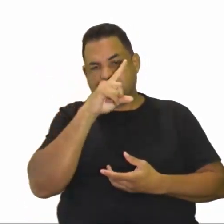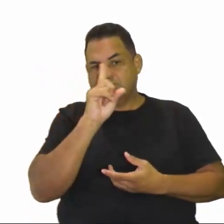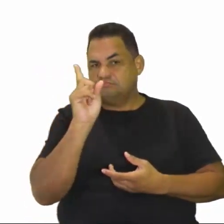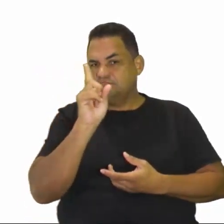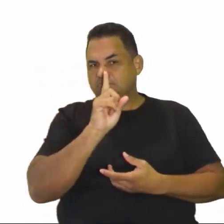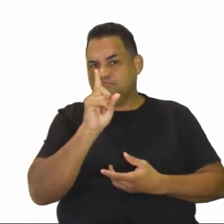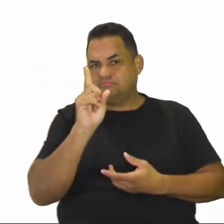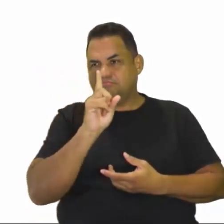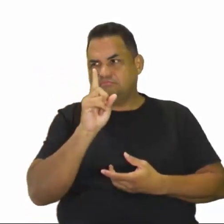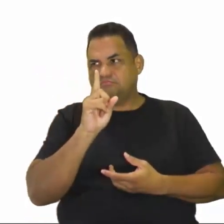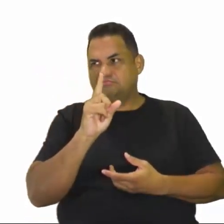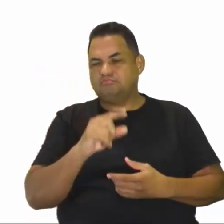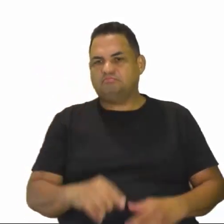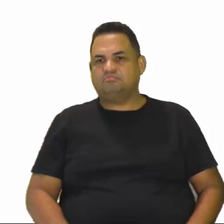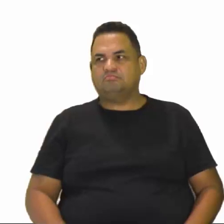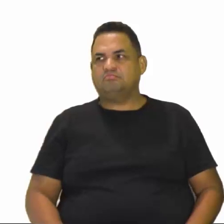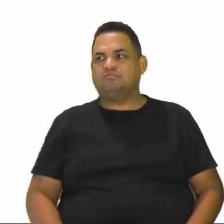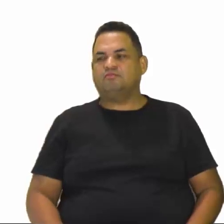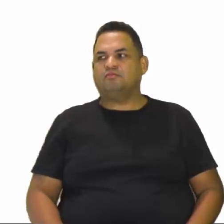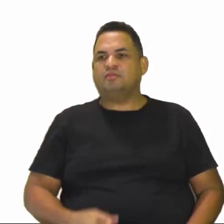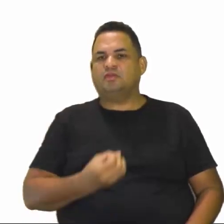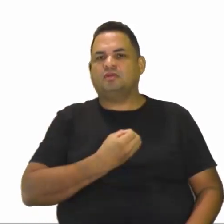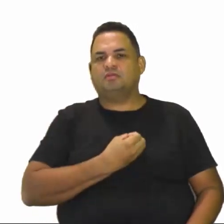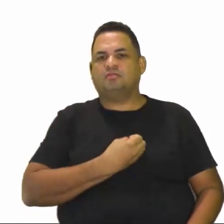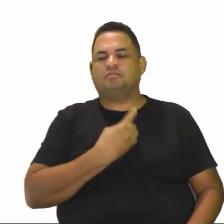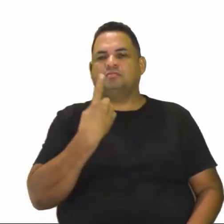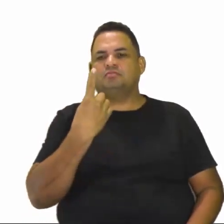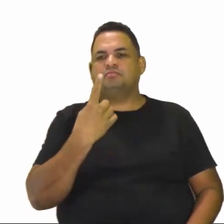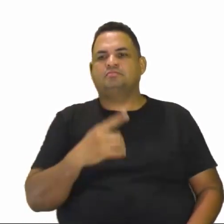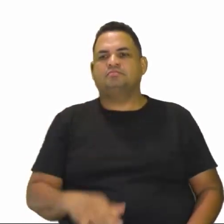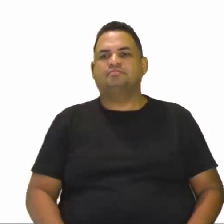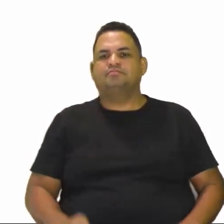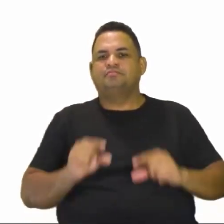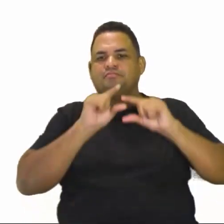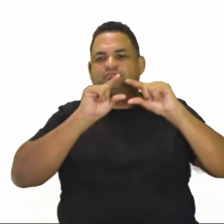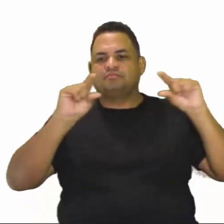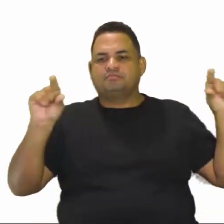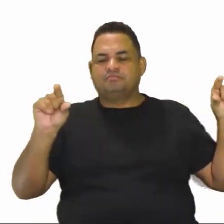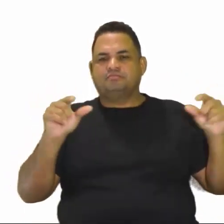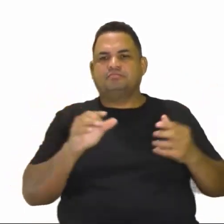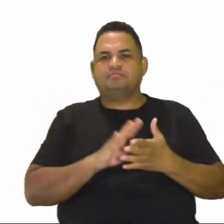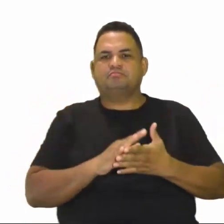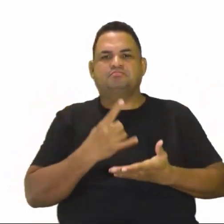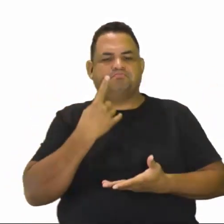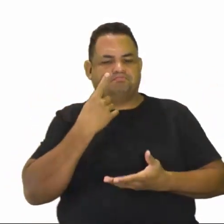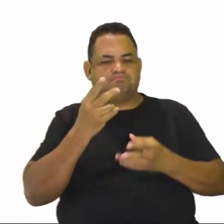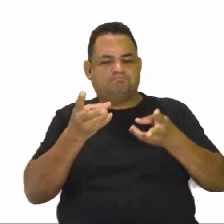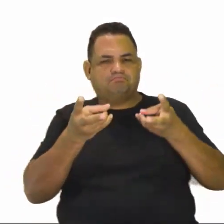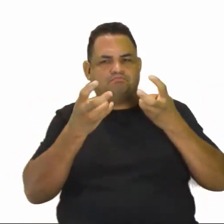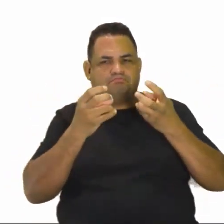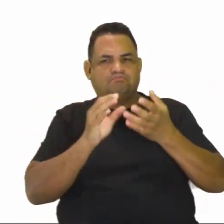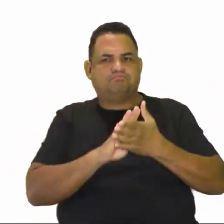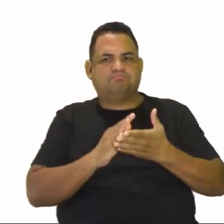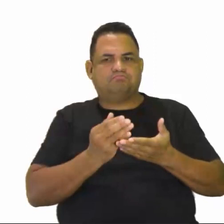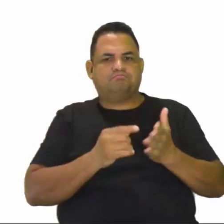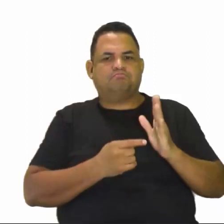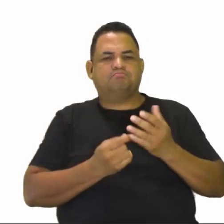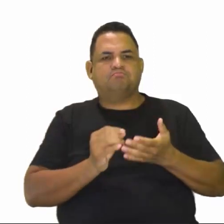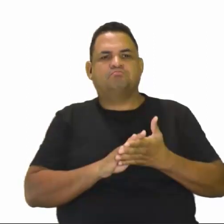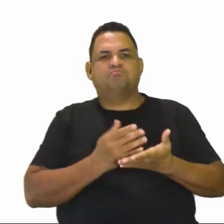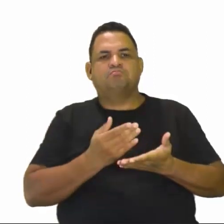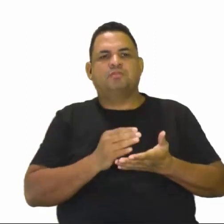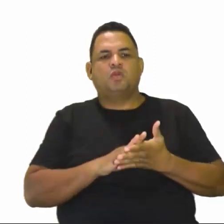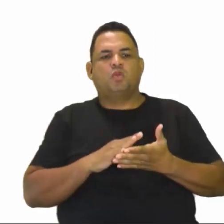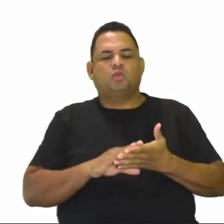ela não é. Nessa questão número 1, diz o seguinte: constatou-se que uma amostra